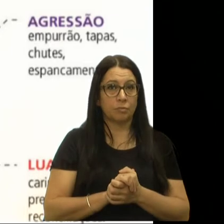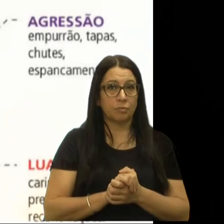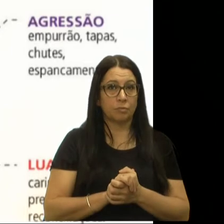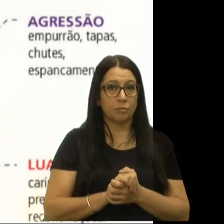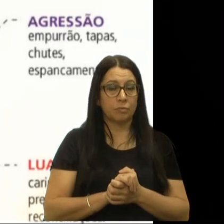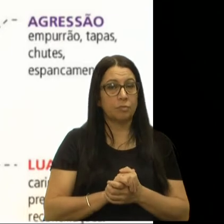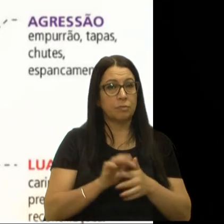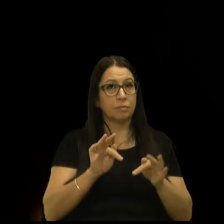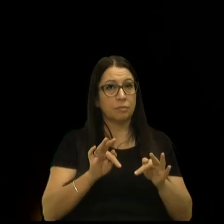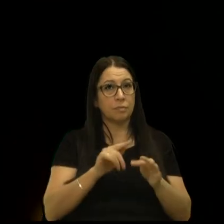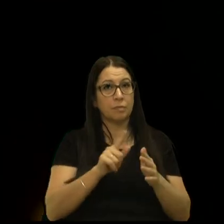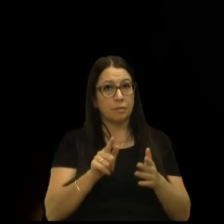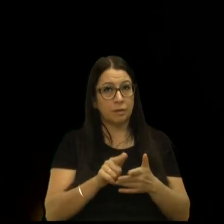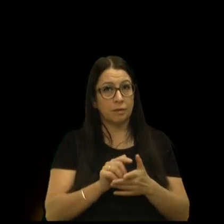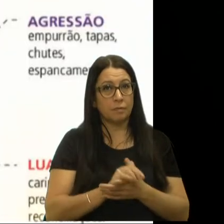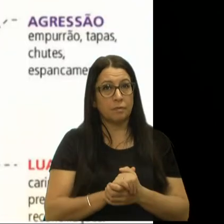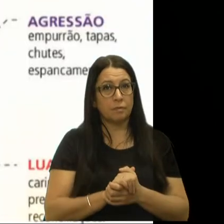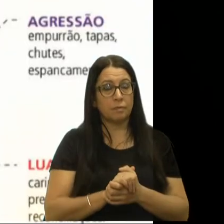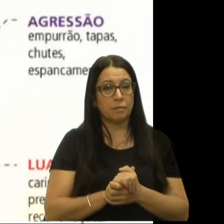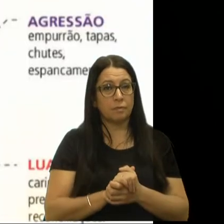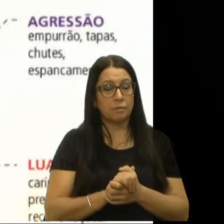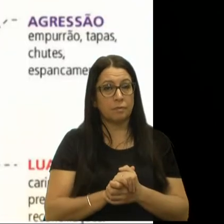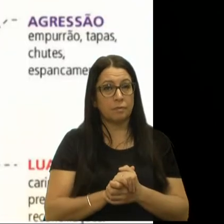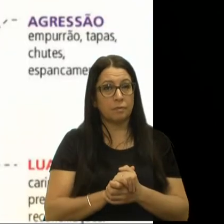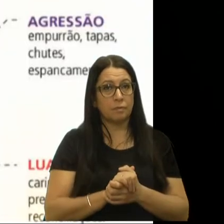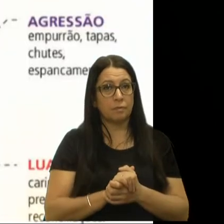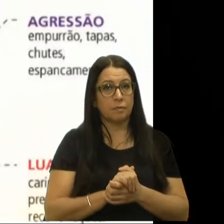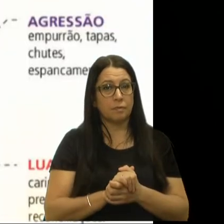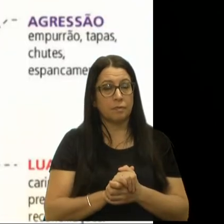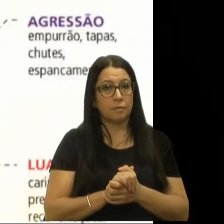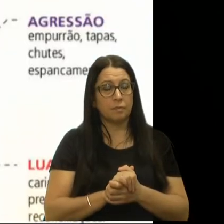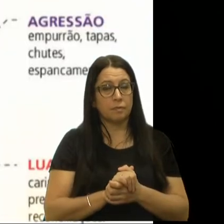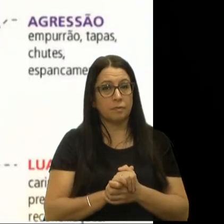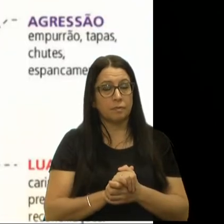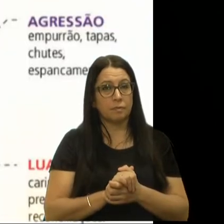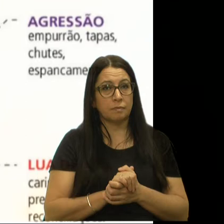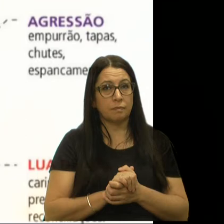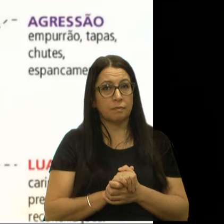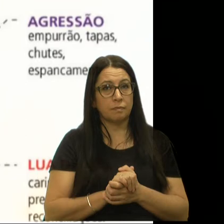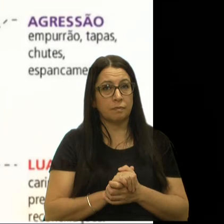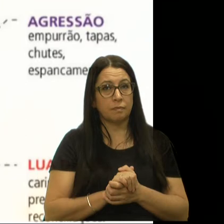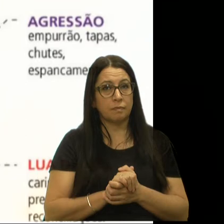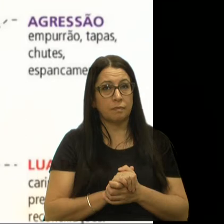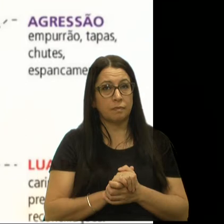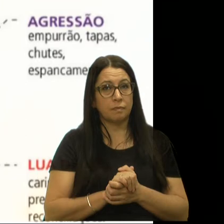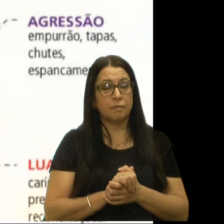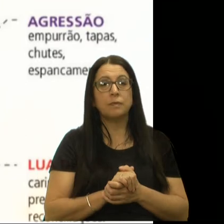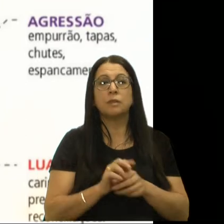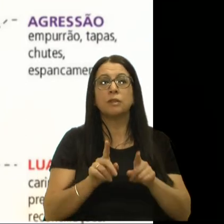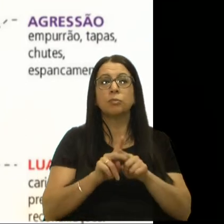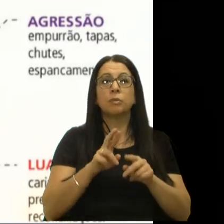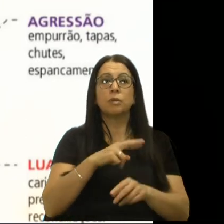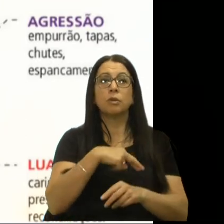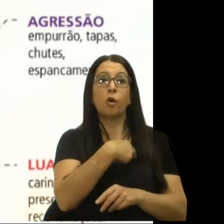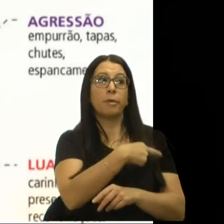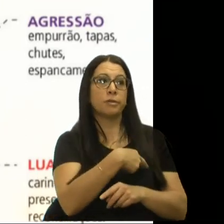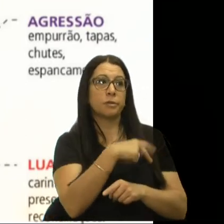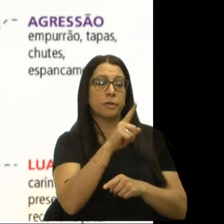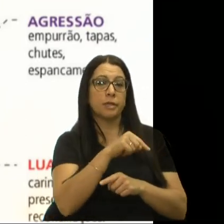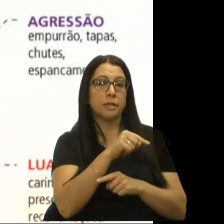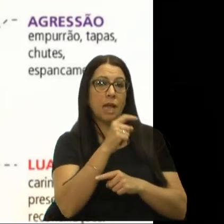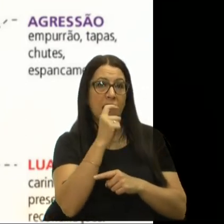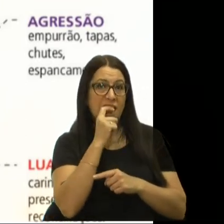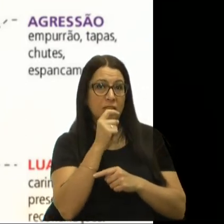Por fim, eu queria só pontuar que a romantização do ciúme e